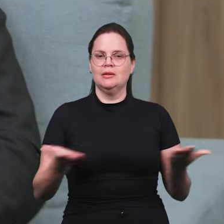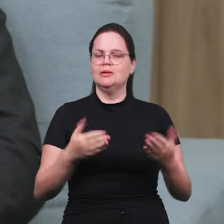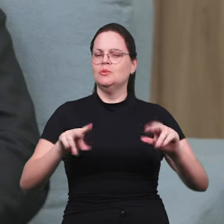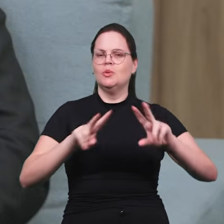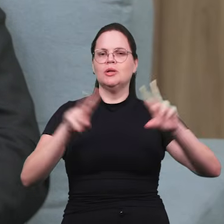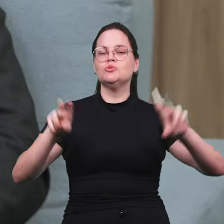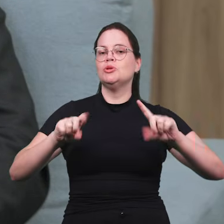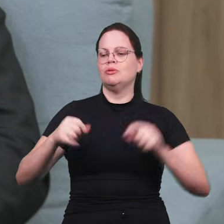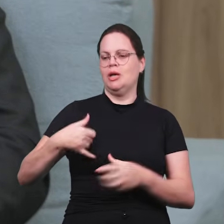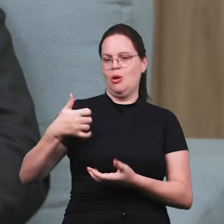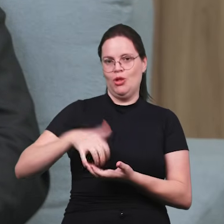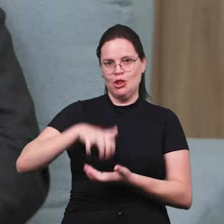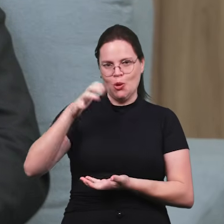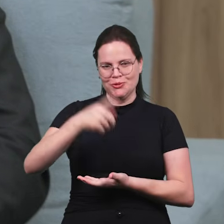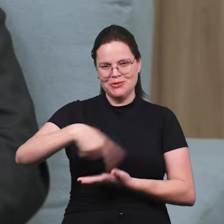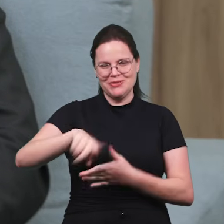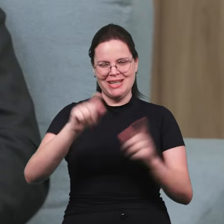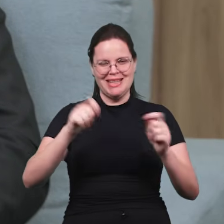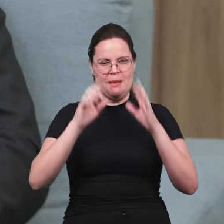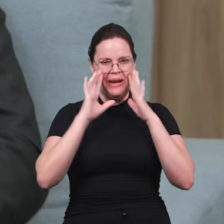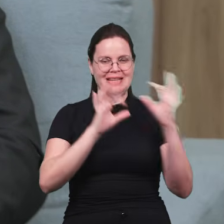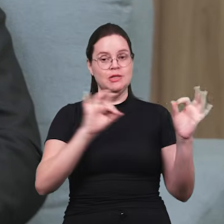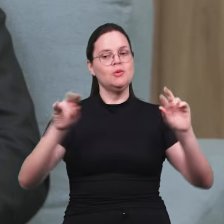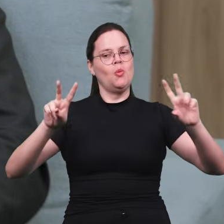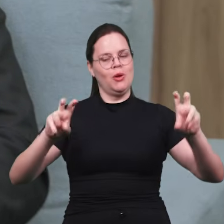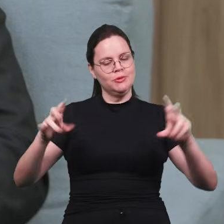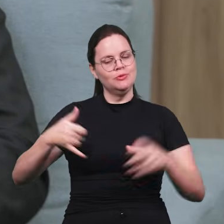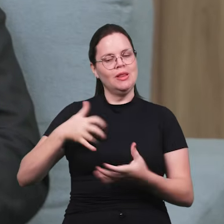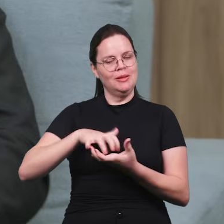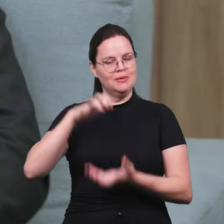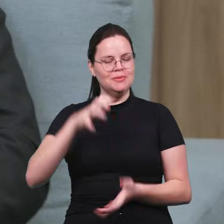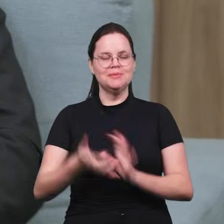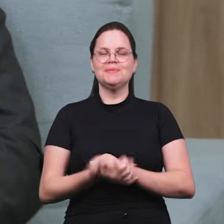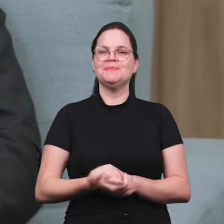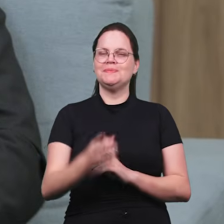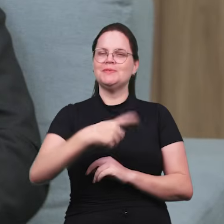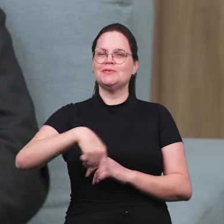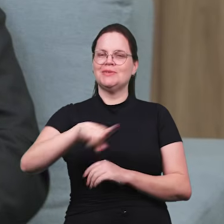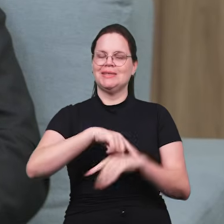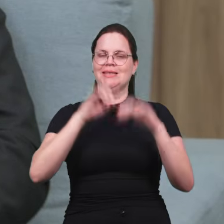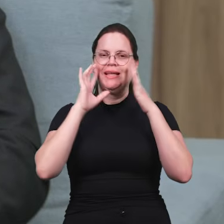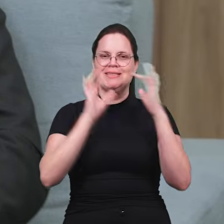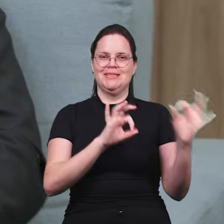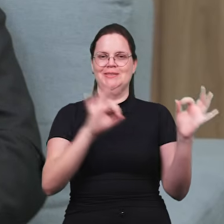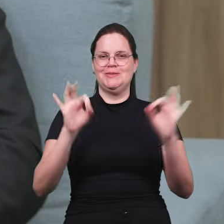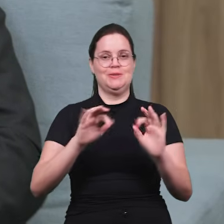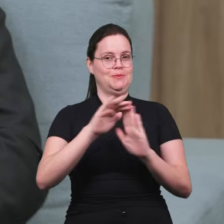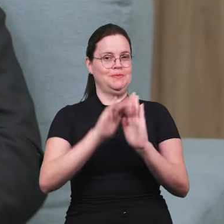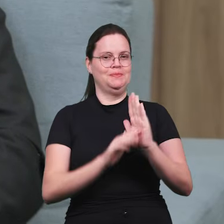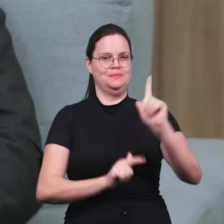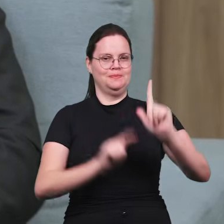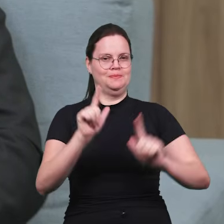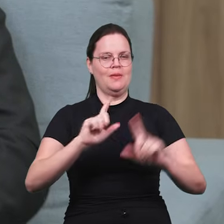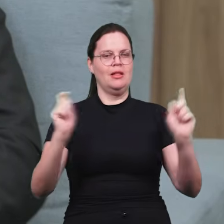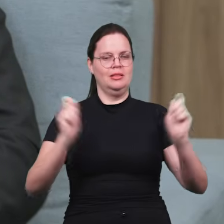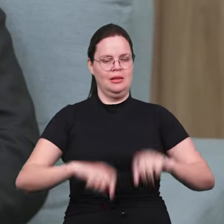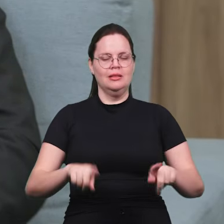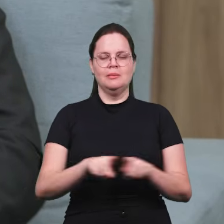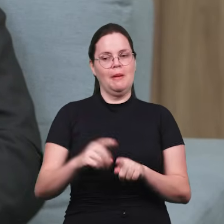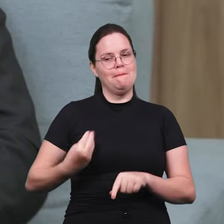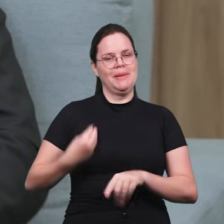o idoso. E queremos aqui pedir para que todos vocês, telespectadores deste programa, possam